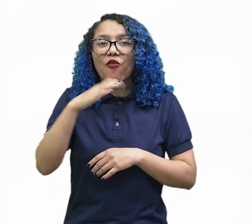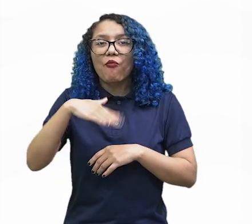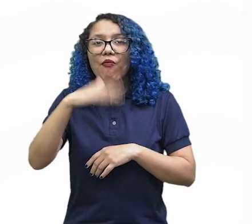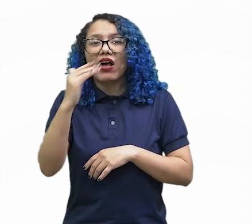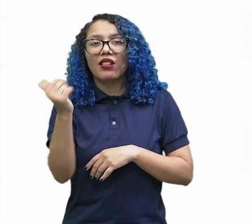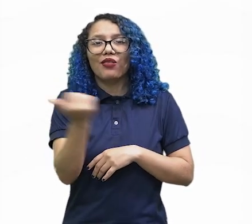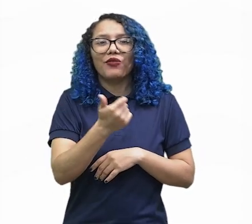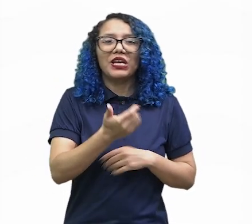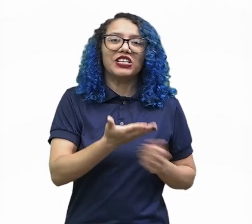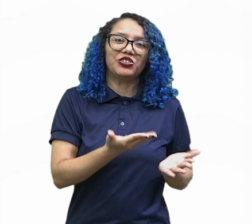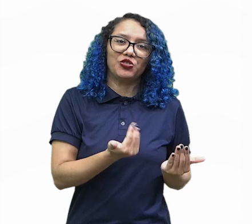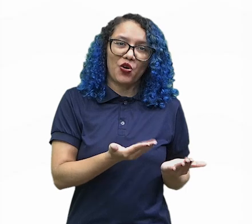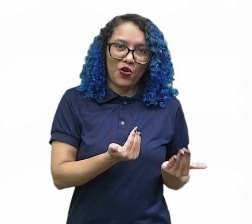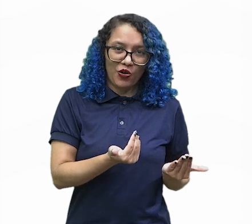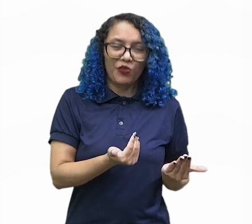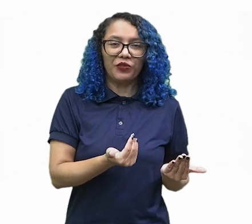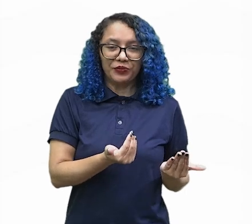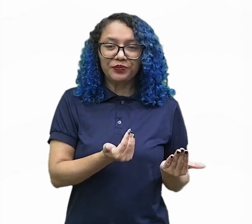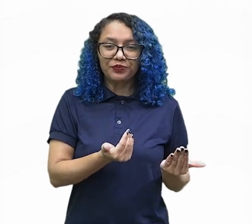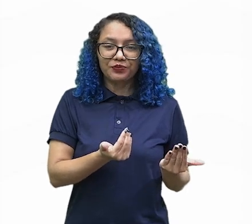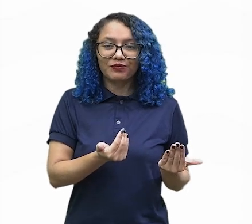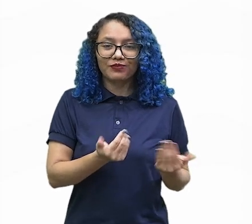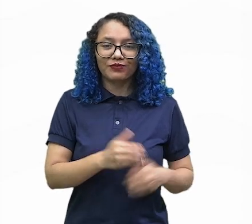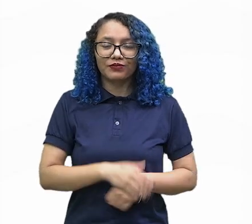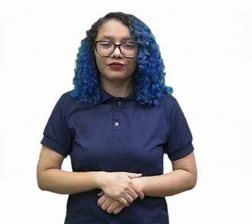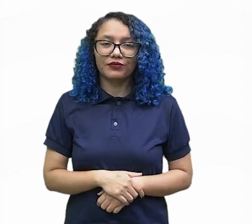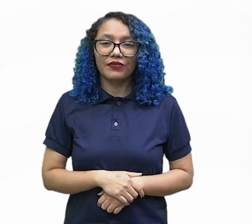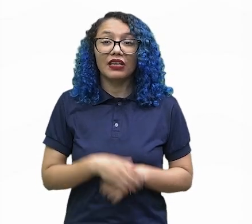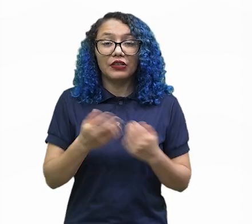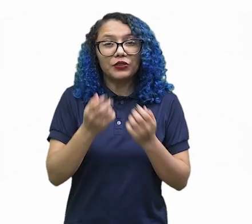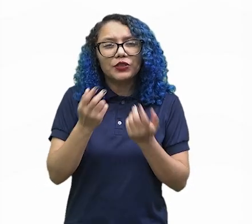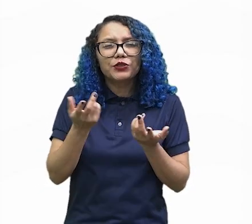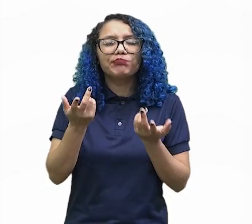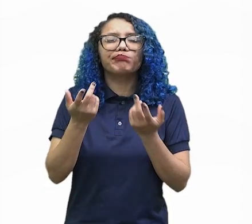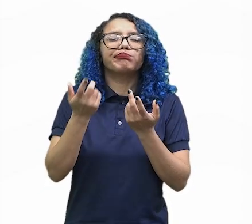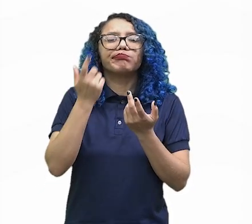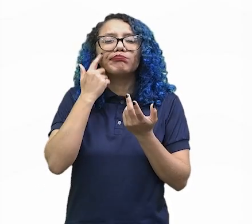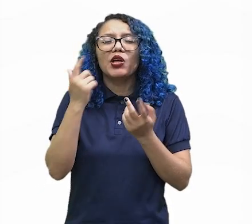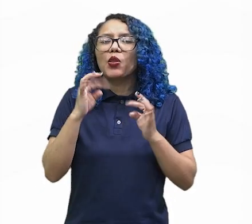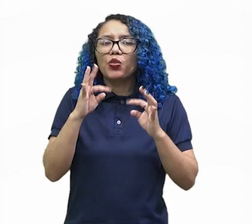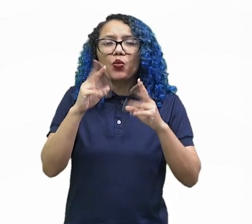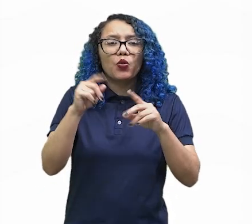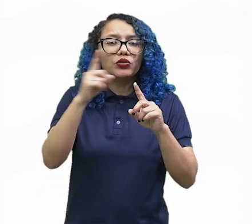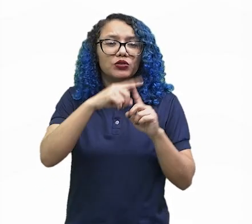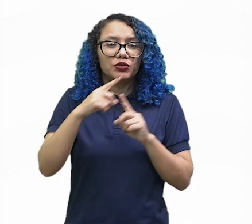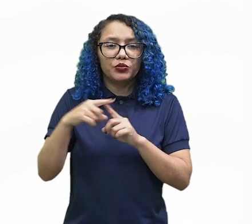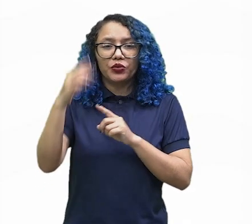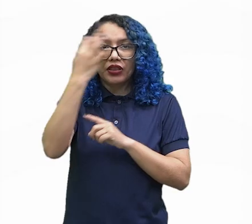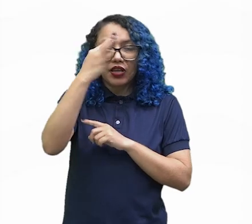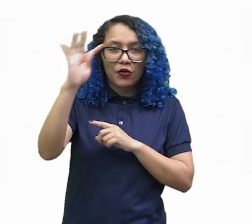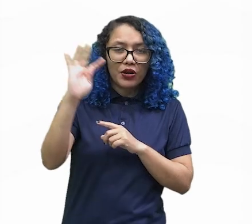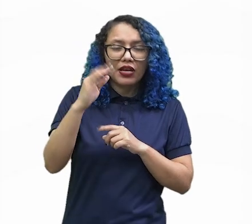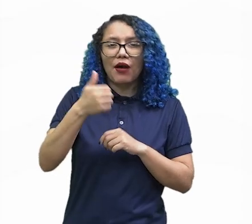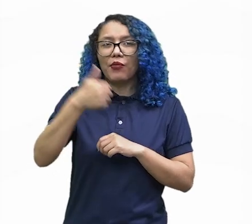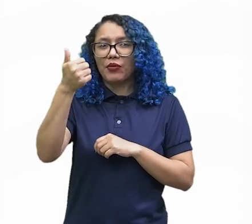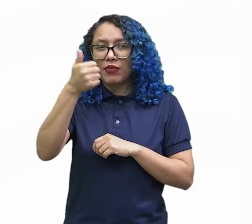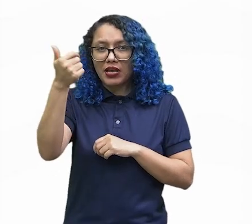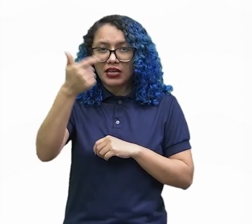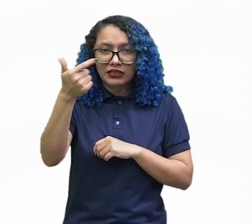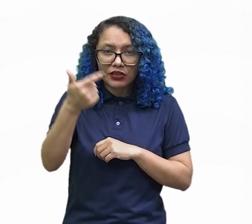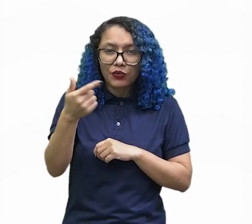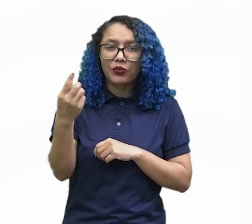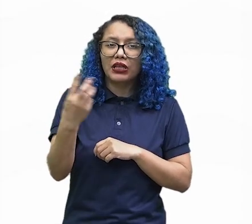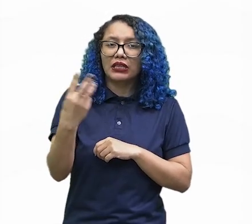do que os jovens, né? Então, a gente observa aí todas essas teorias da transição demográfica, com a primeira, com